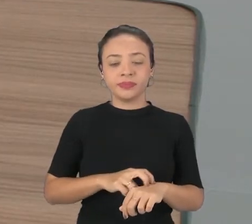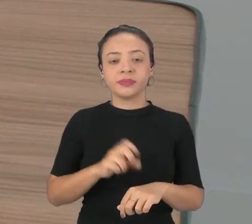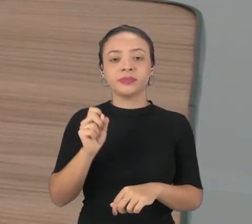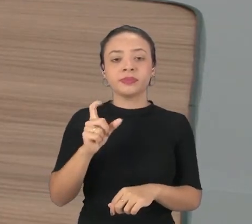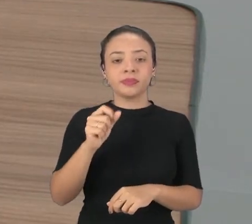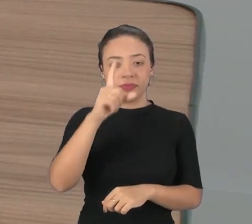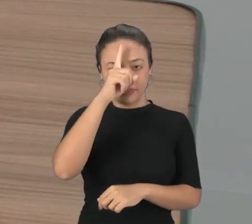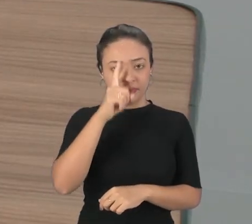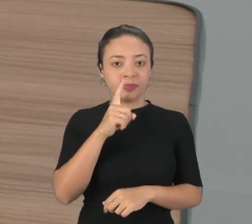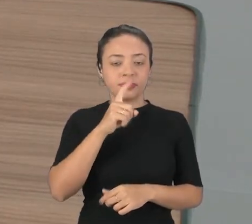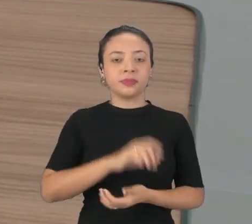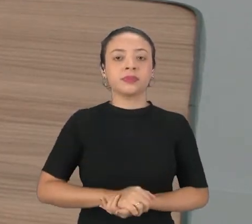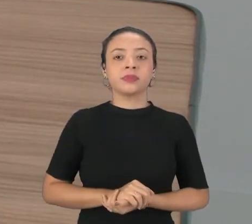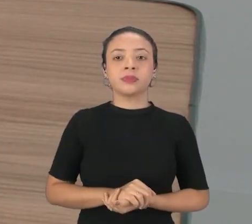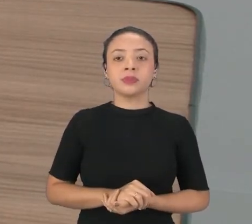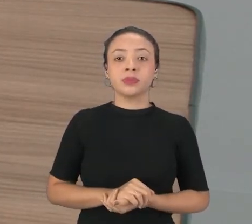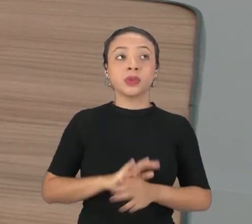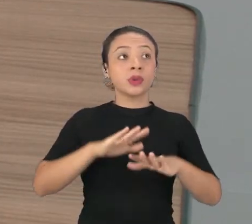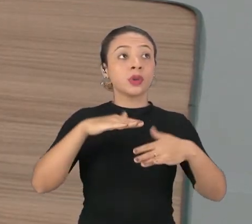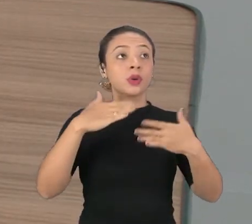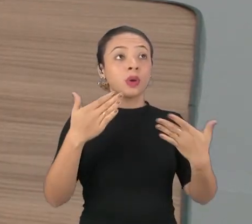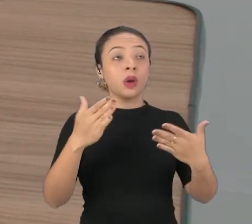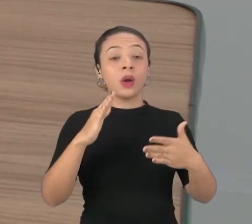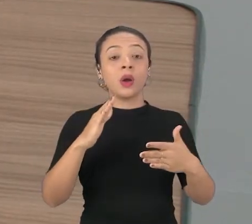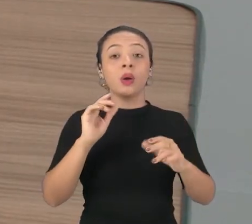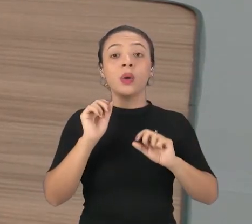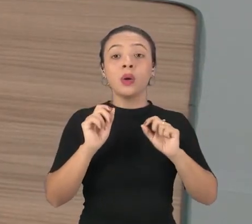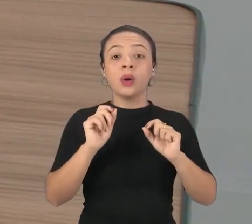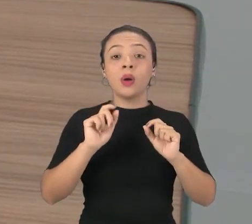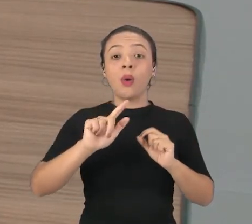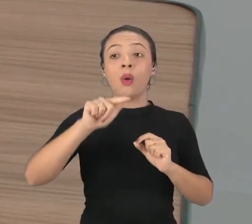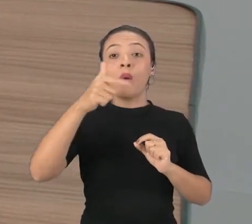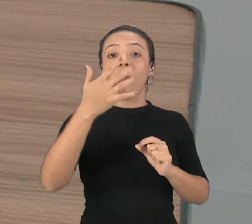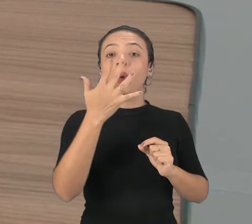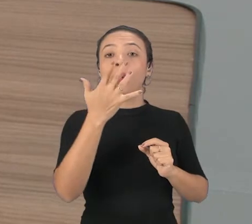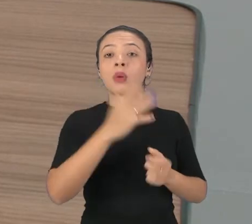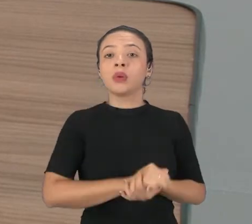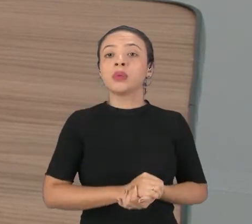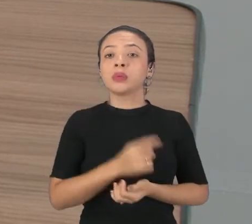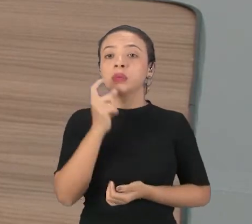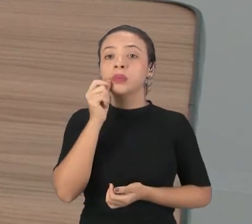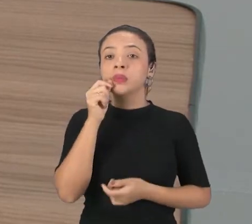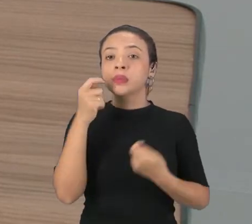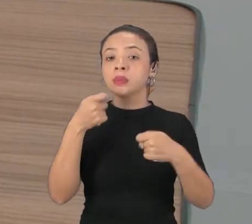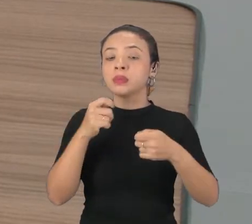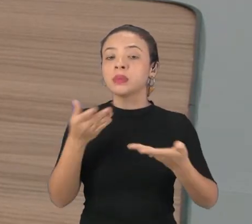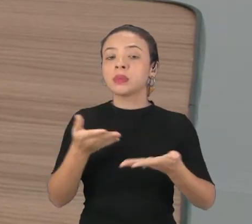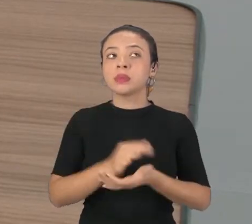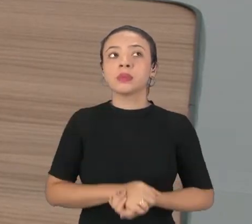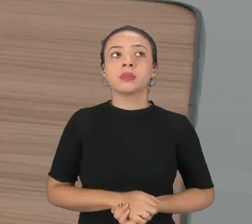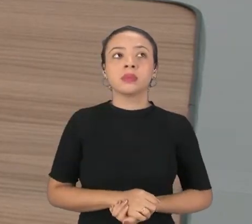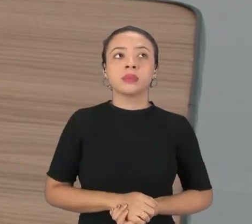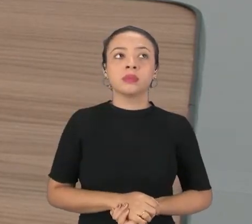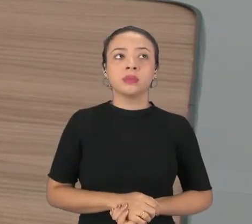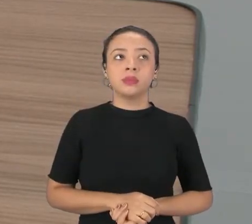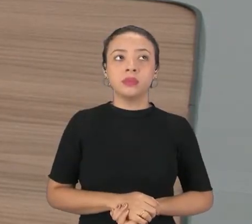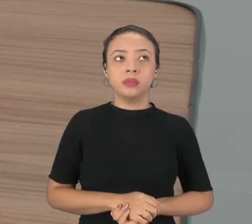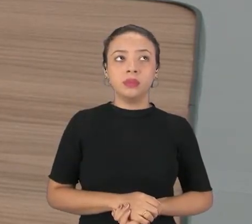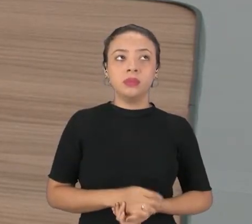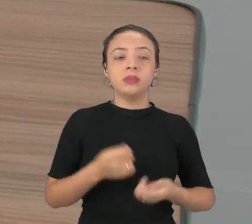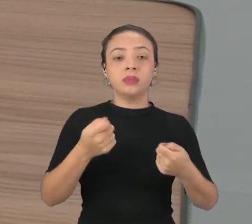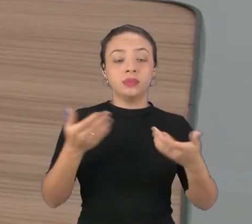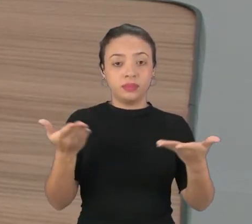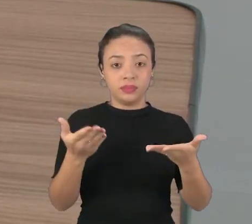amarelo amarelo qual será Então o próximo a próxima cor de lápis que deve vir agora deve fim